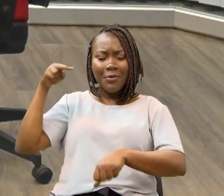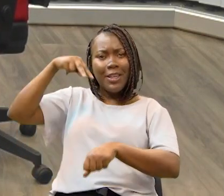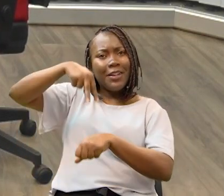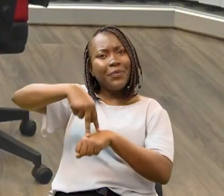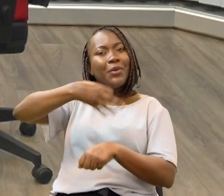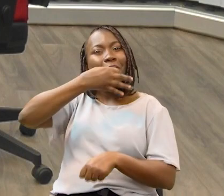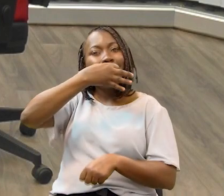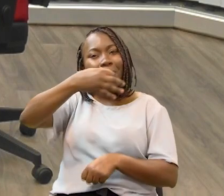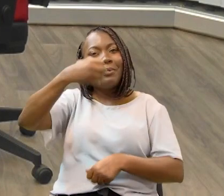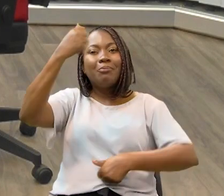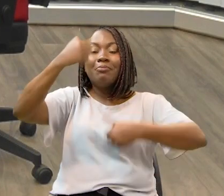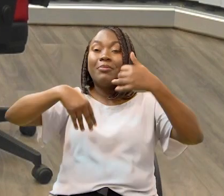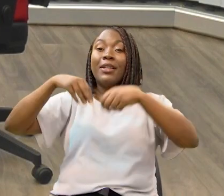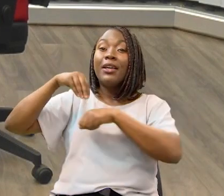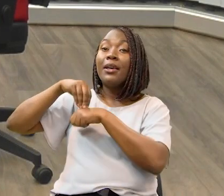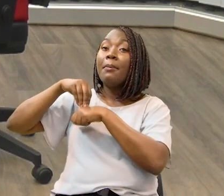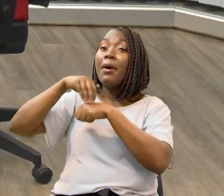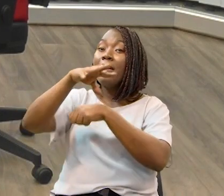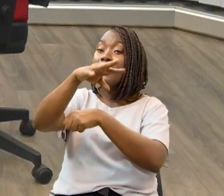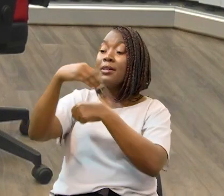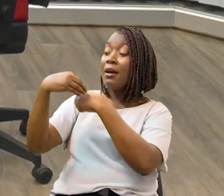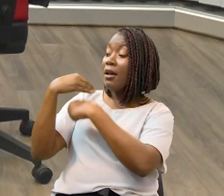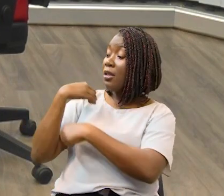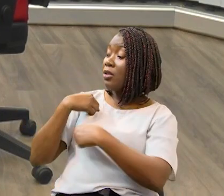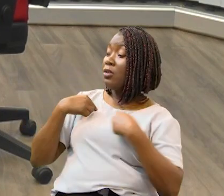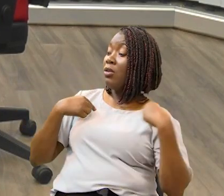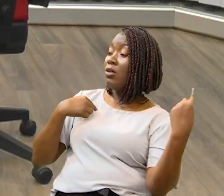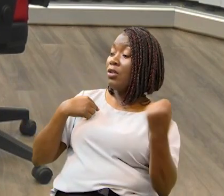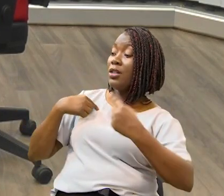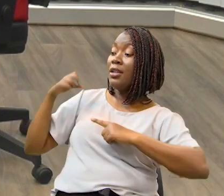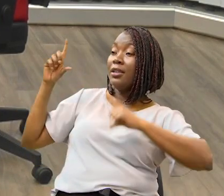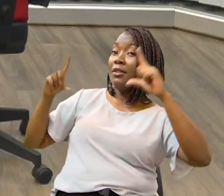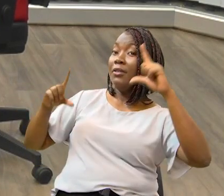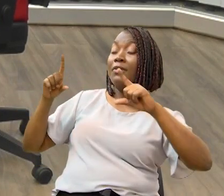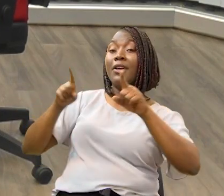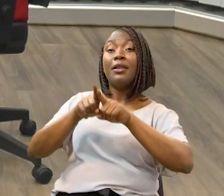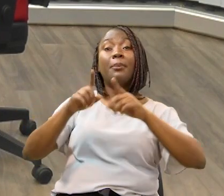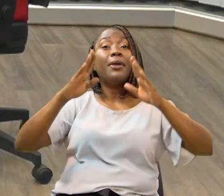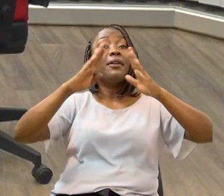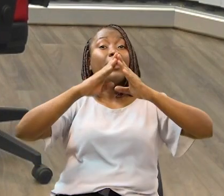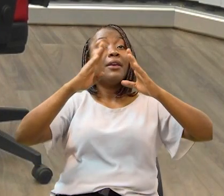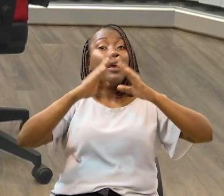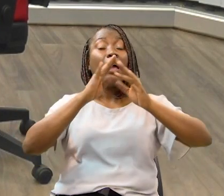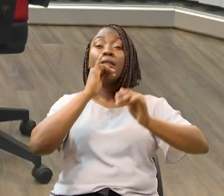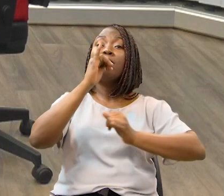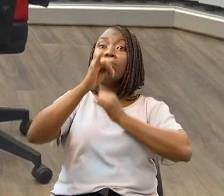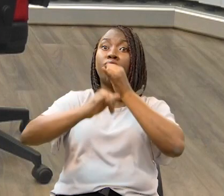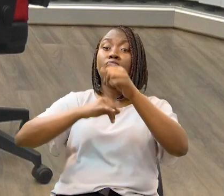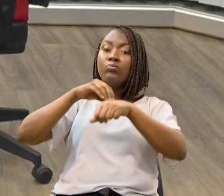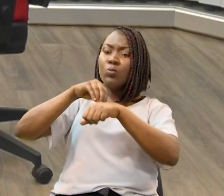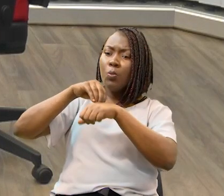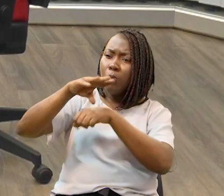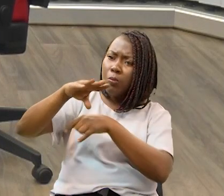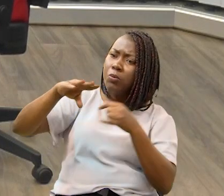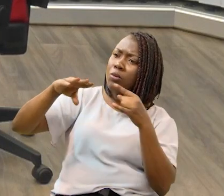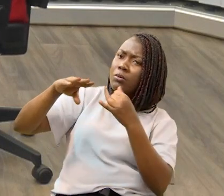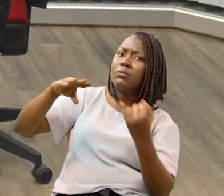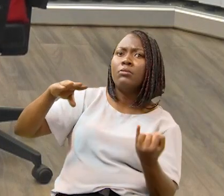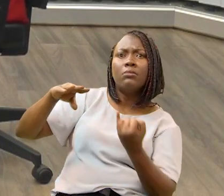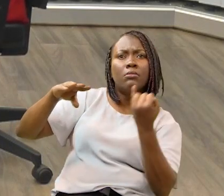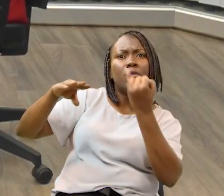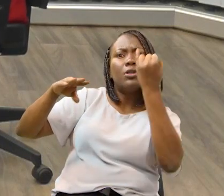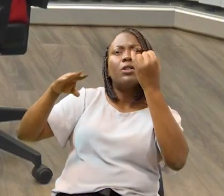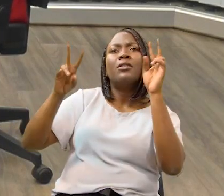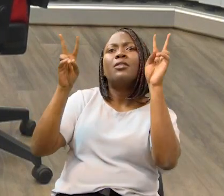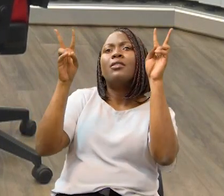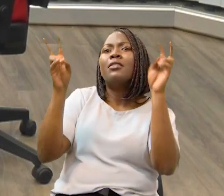Ponto de Vista, para repassar para nós aqui da TV e também para o pessoal de casa informações preciosíssimas, né? Sobre essa questão